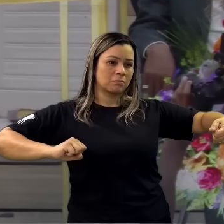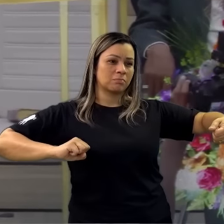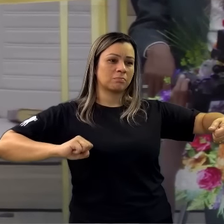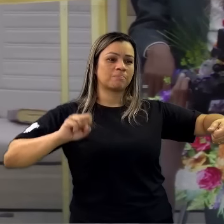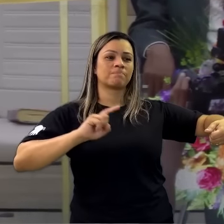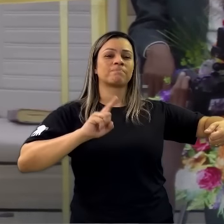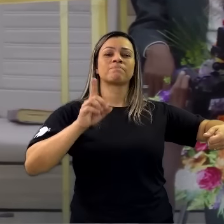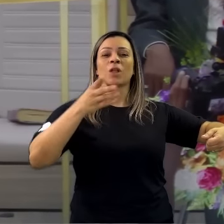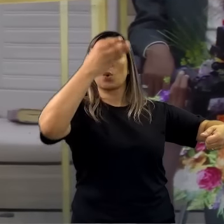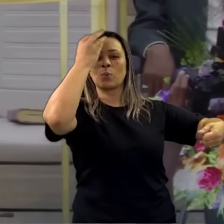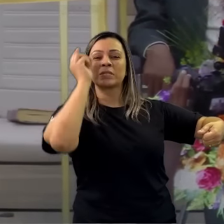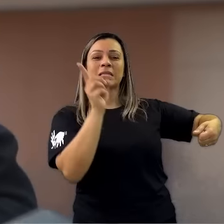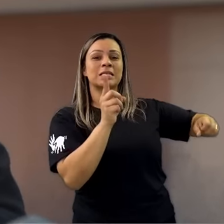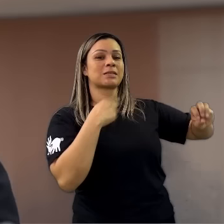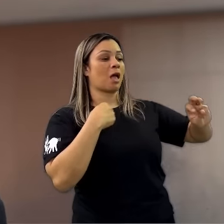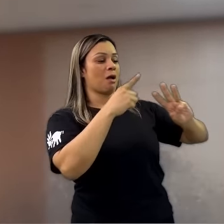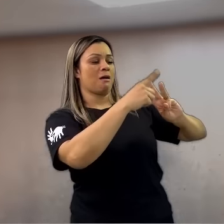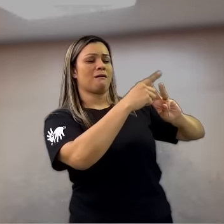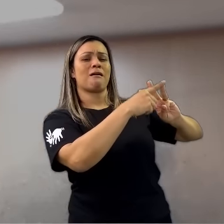é muito útil para obra